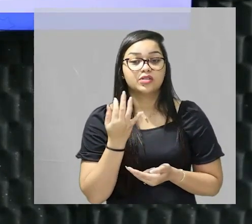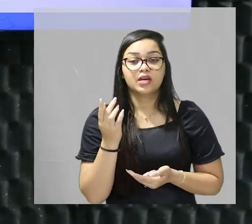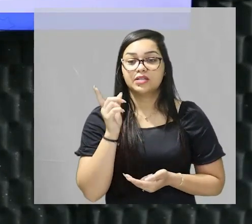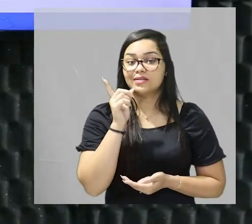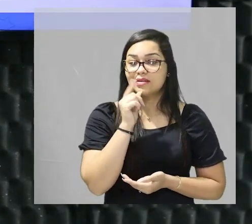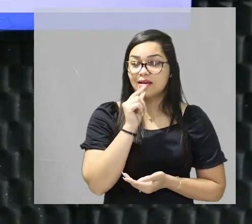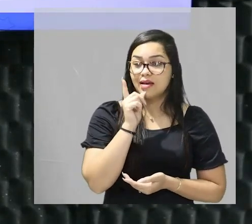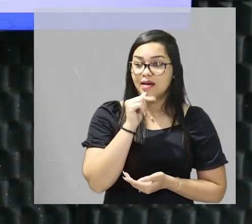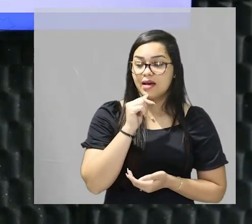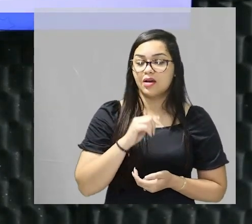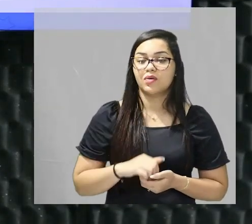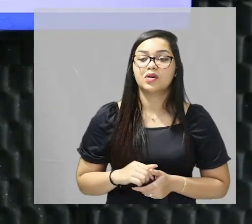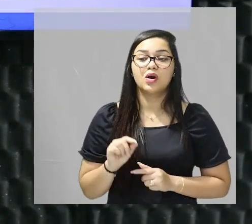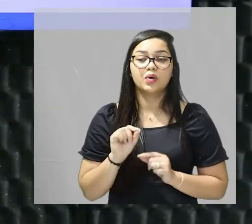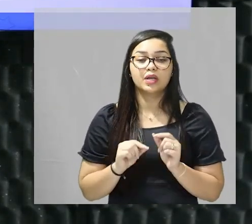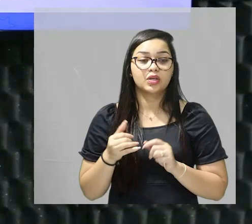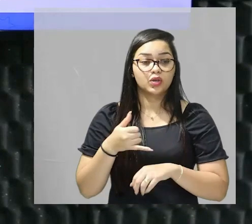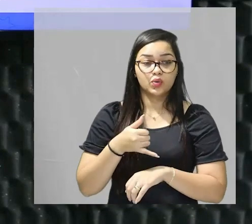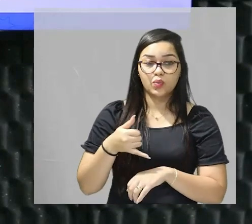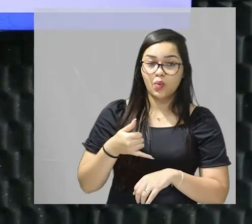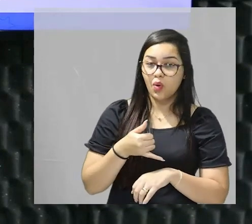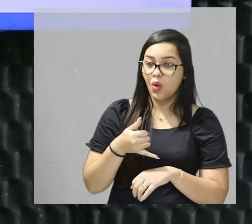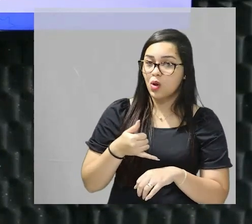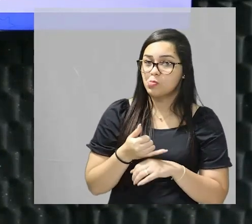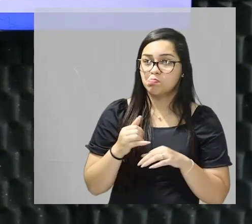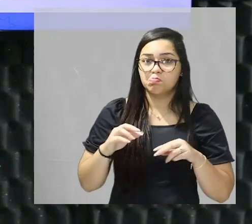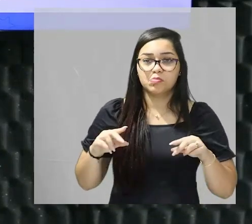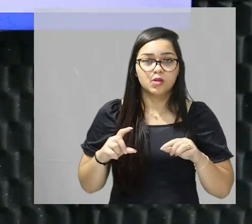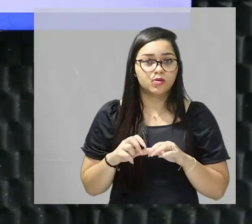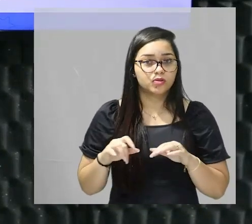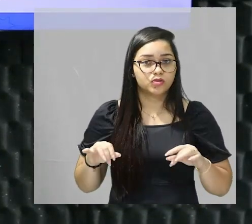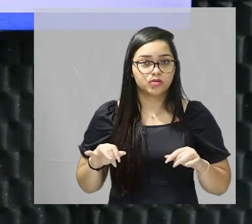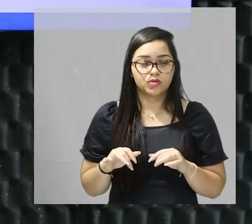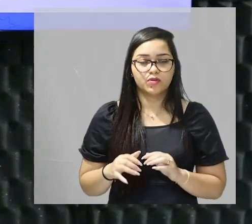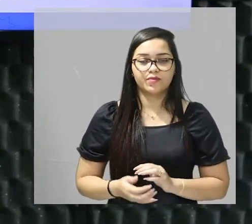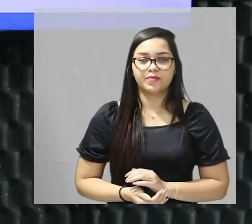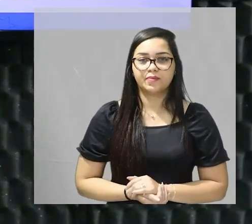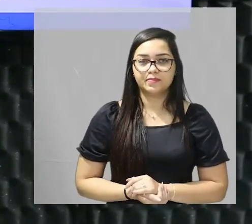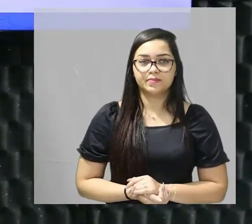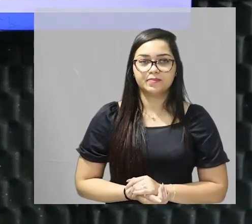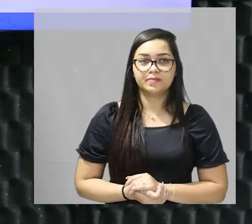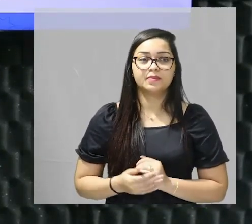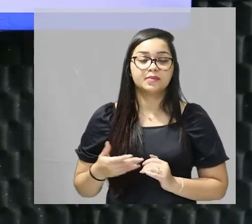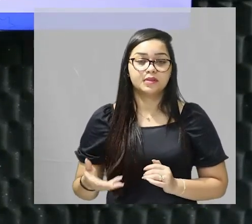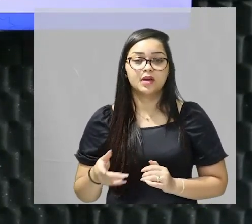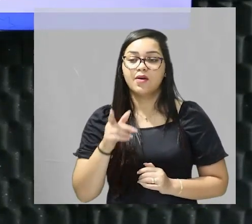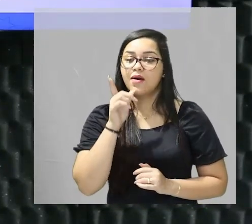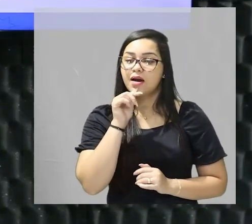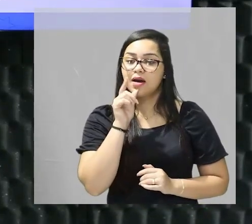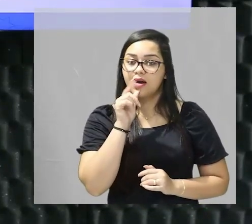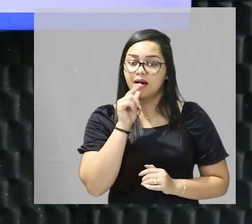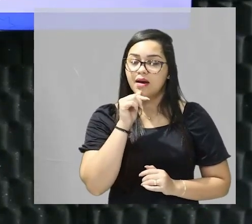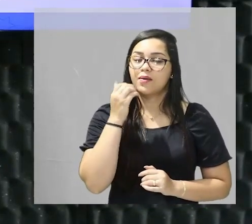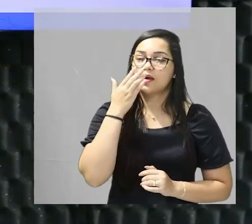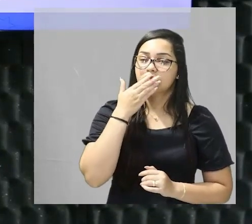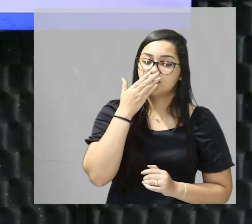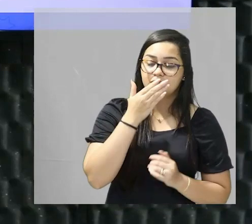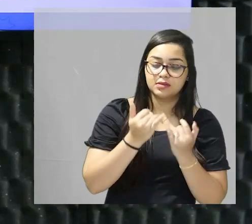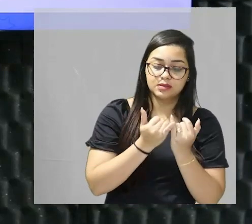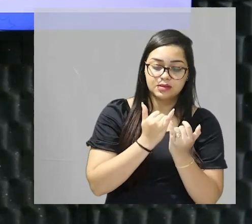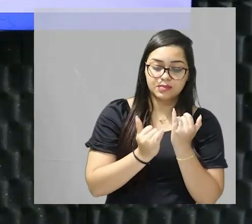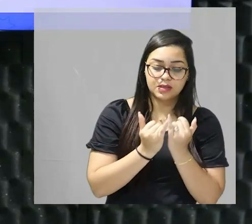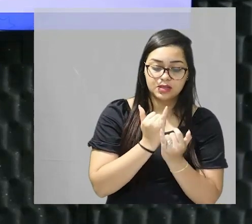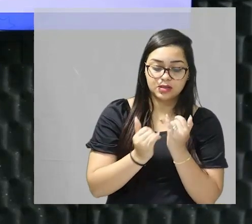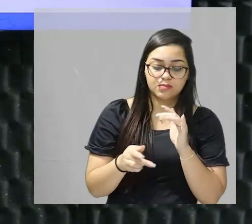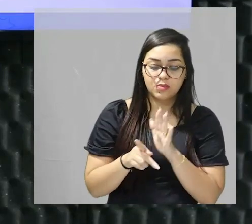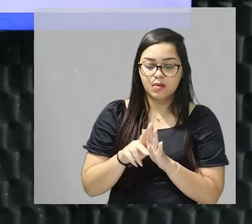ao passo que o óleo não se dissolve, ok? Então, açúcar e água são semelhantes do ponto